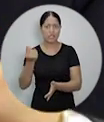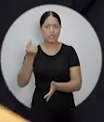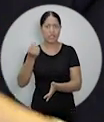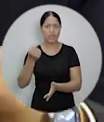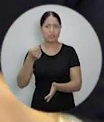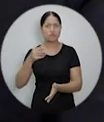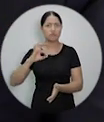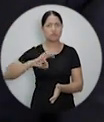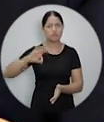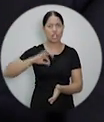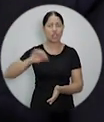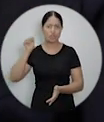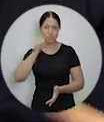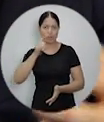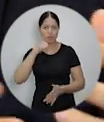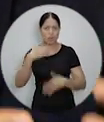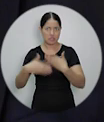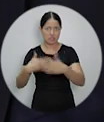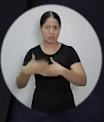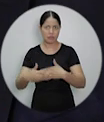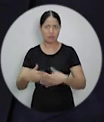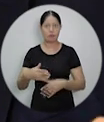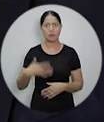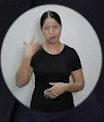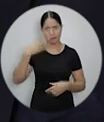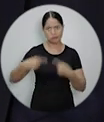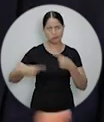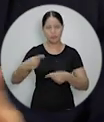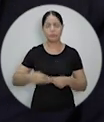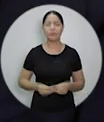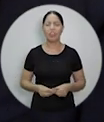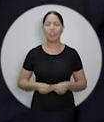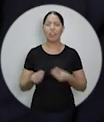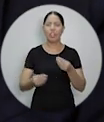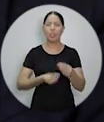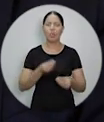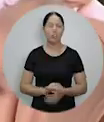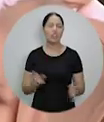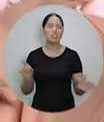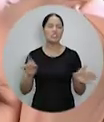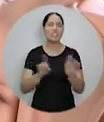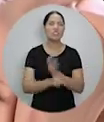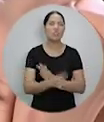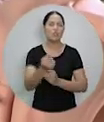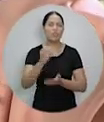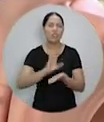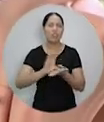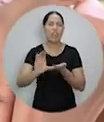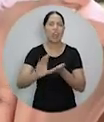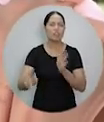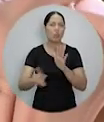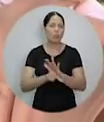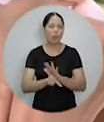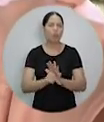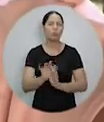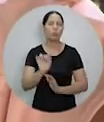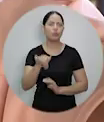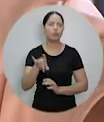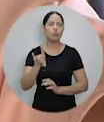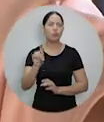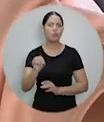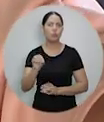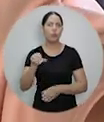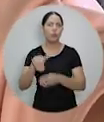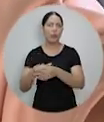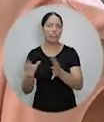participação financeira das candidaturas de mulheres no processo político. E a questão de gastos do fundo partidário com